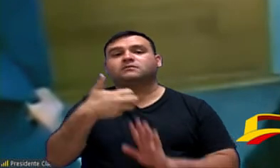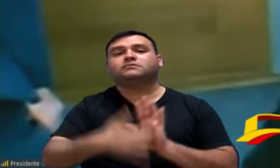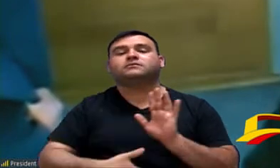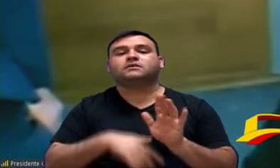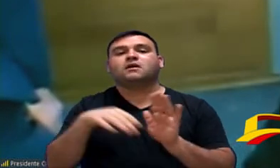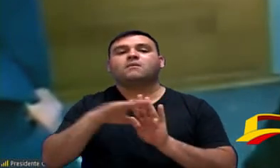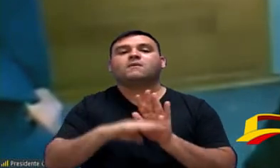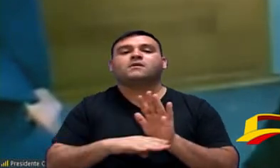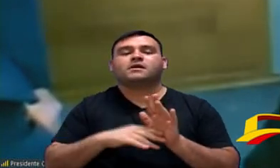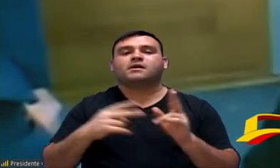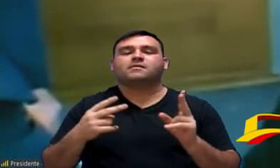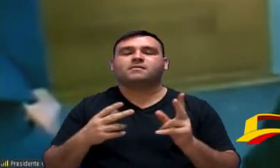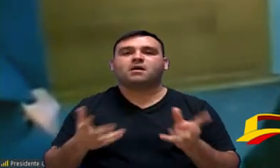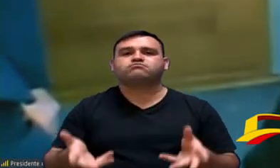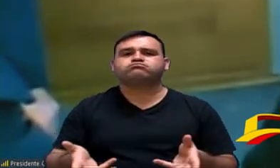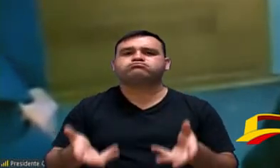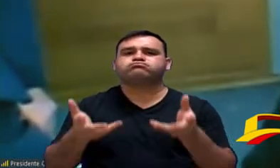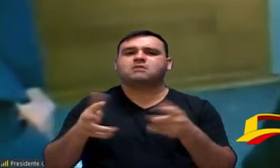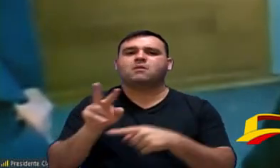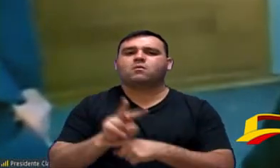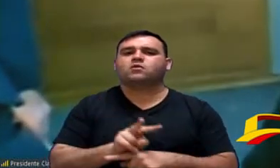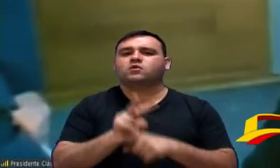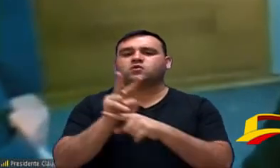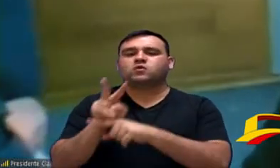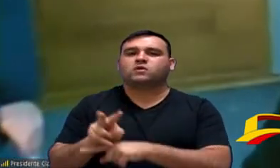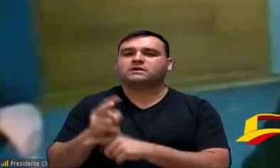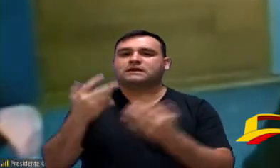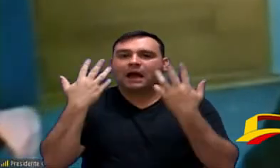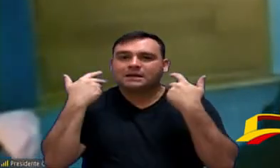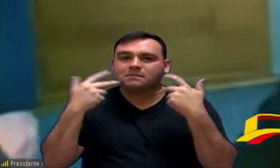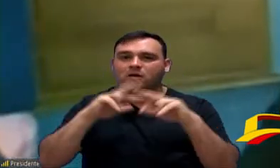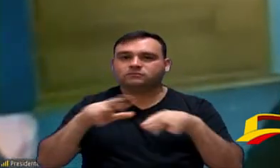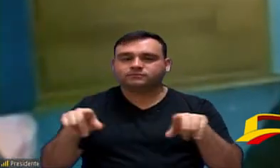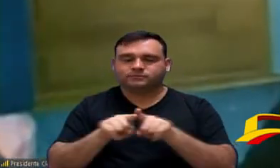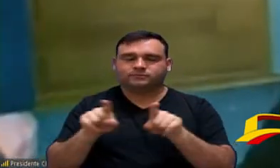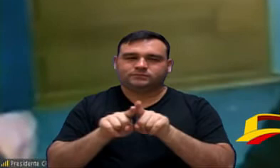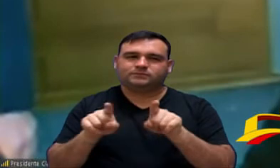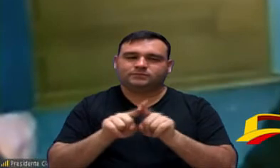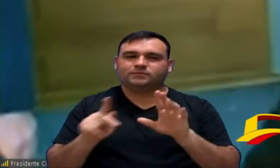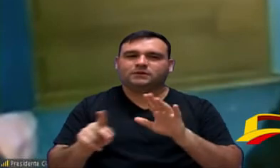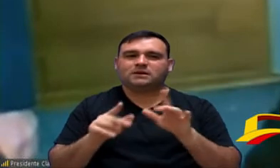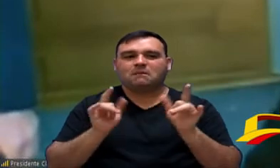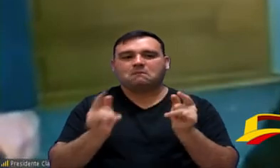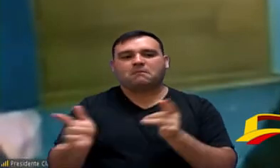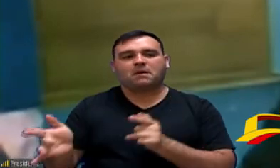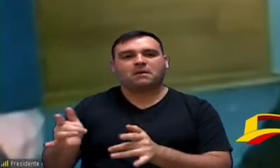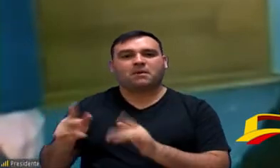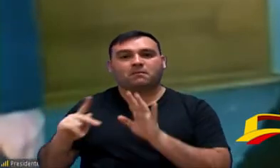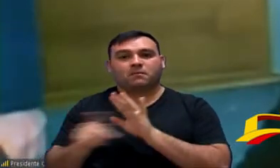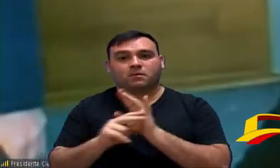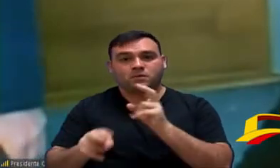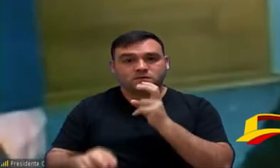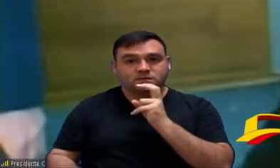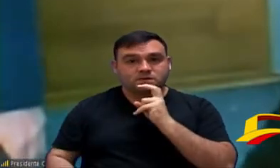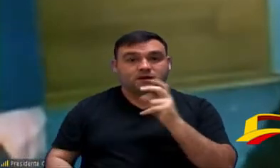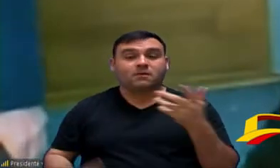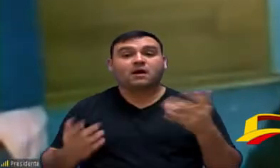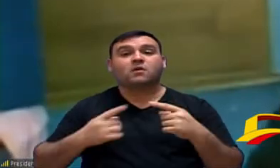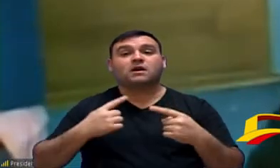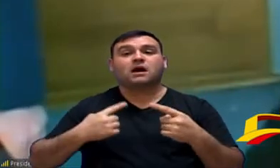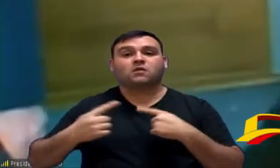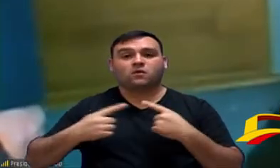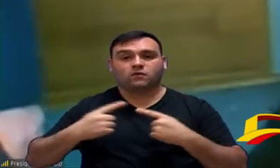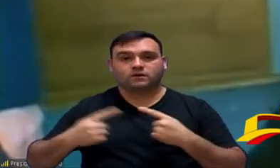de valorização de protetores e cuidadores de animais soltos ou abandonados no município. Eu coloco em